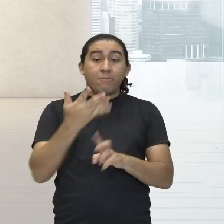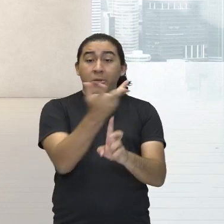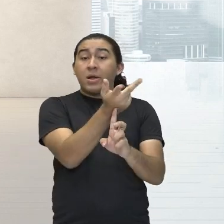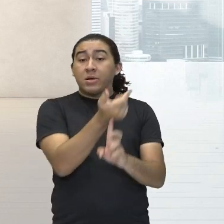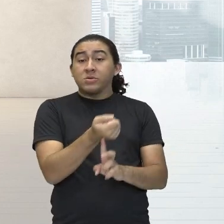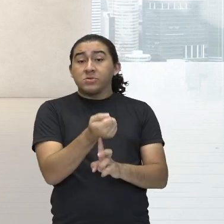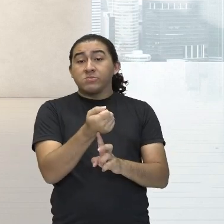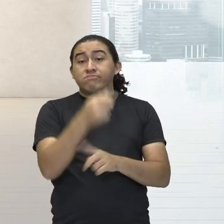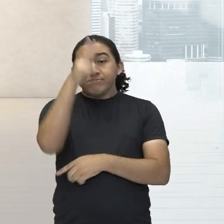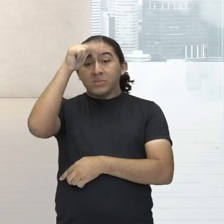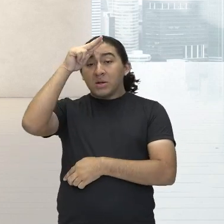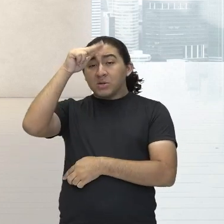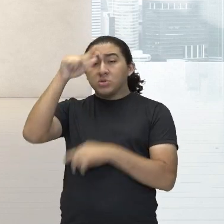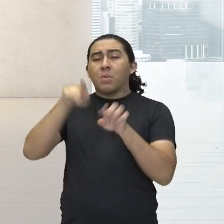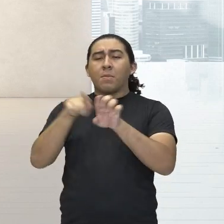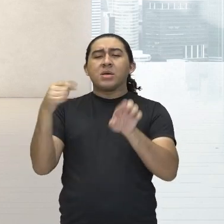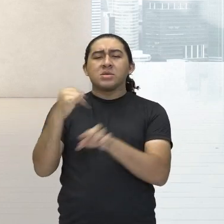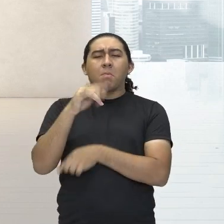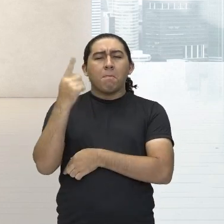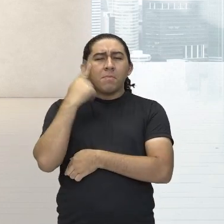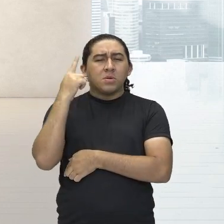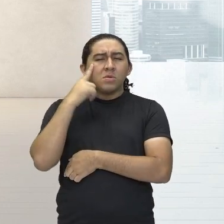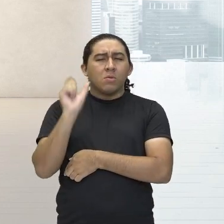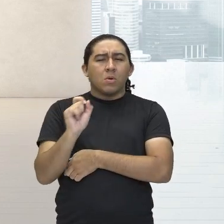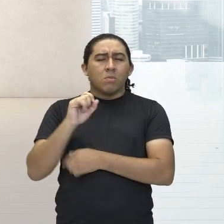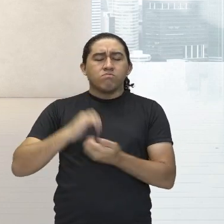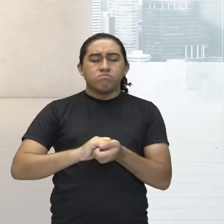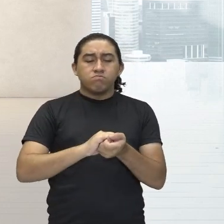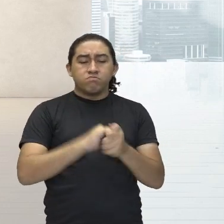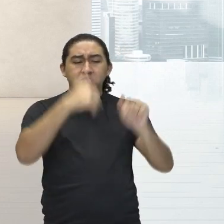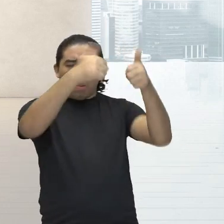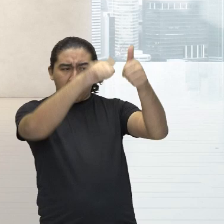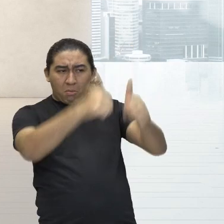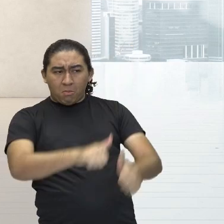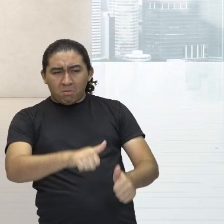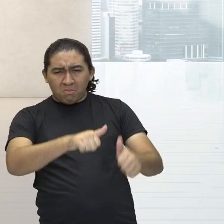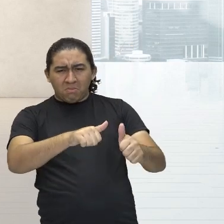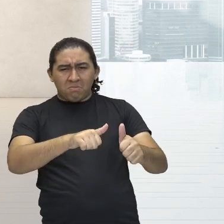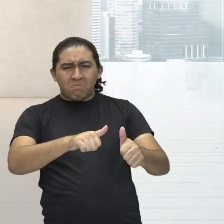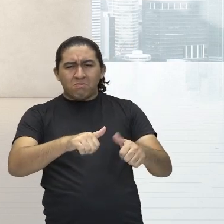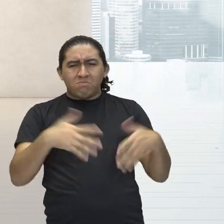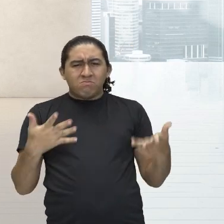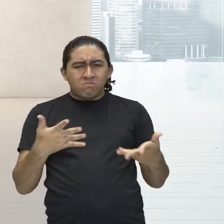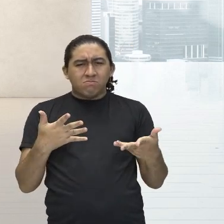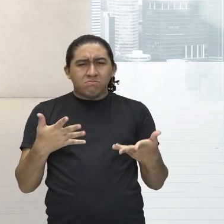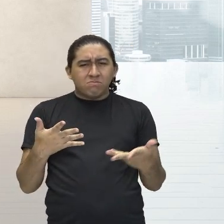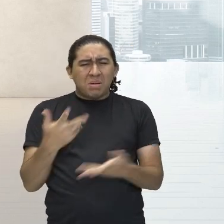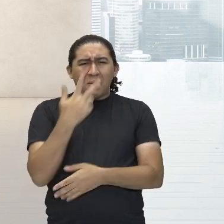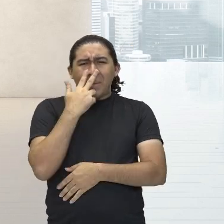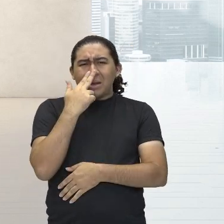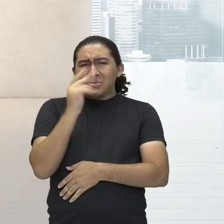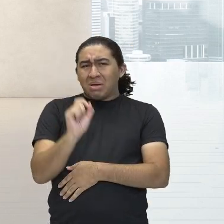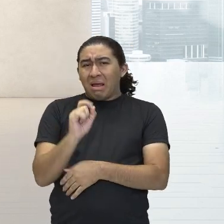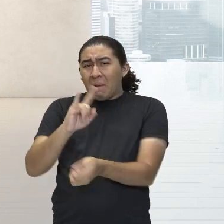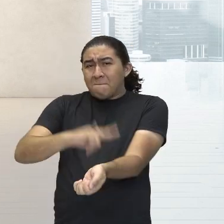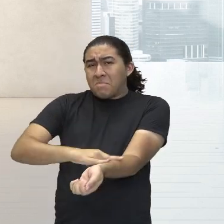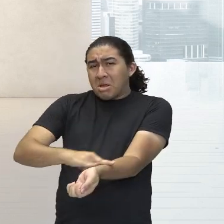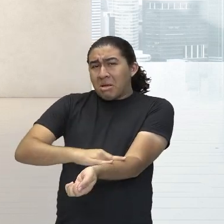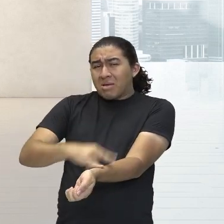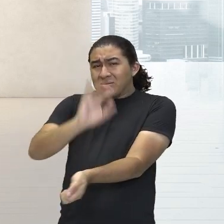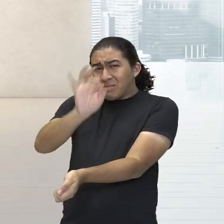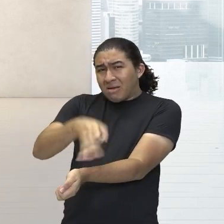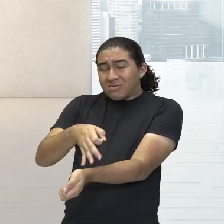arte dadaísta. Mas quando você observa o nosso objeto, você diz, professor, isso não é um mictório?